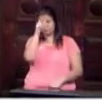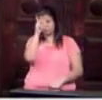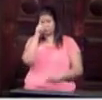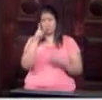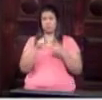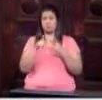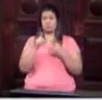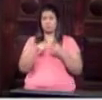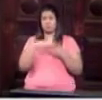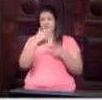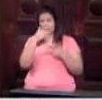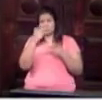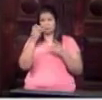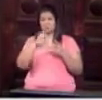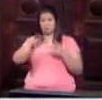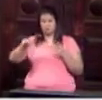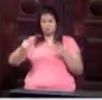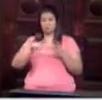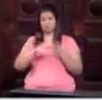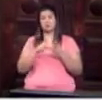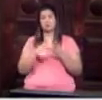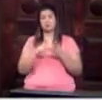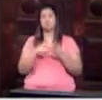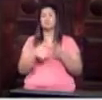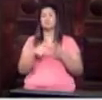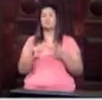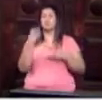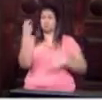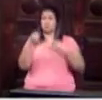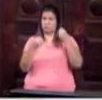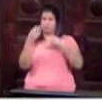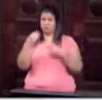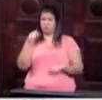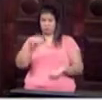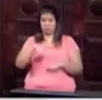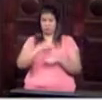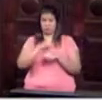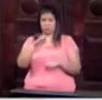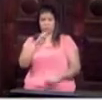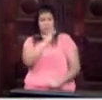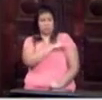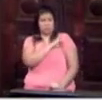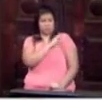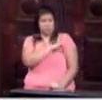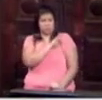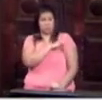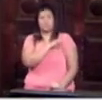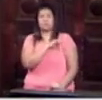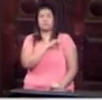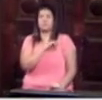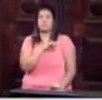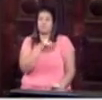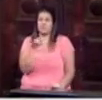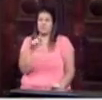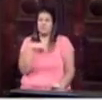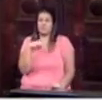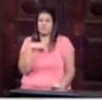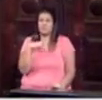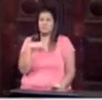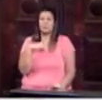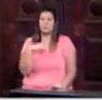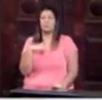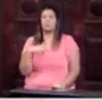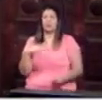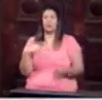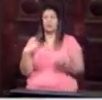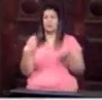lácteo no estado do Rio de Janeiro. Evidentemente, é o que dá sentido, é o que confere lógica a